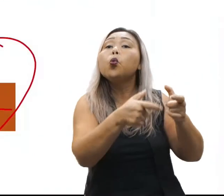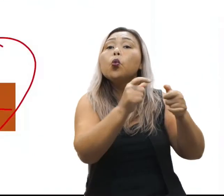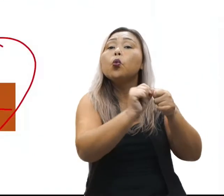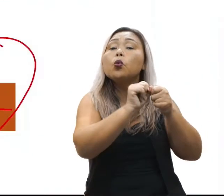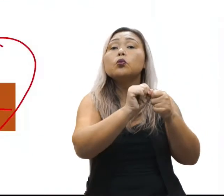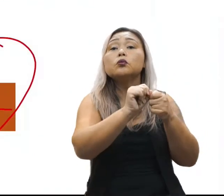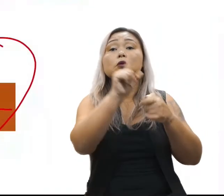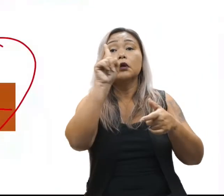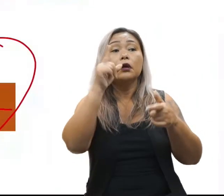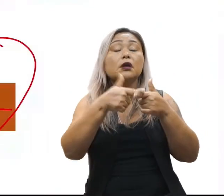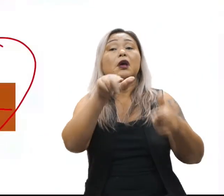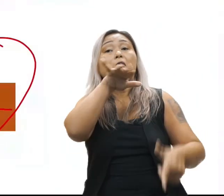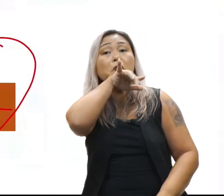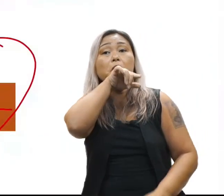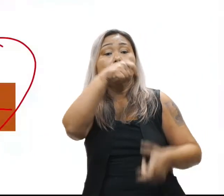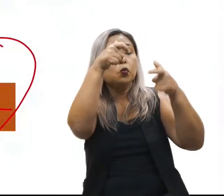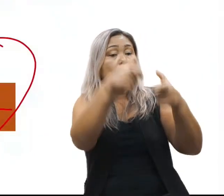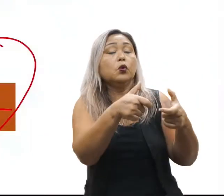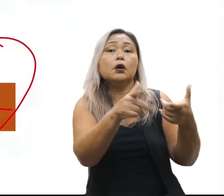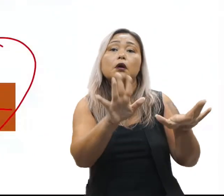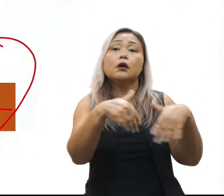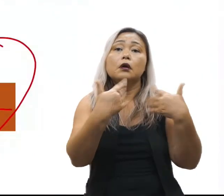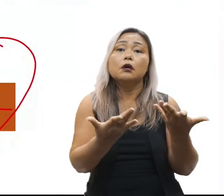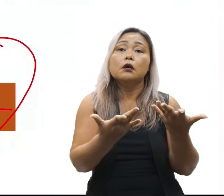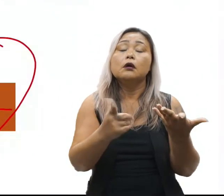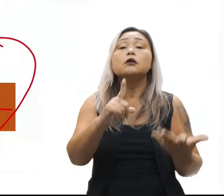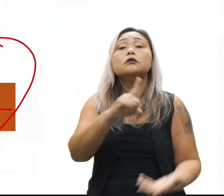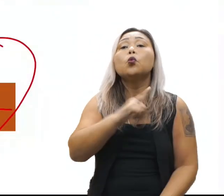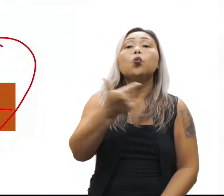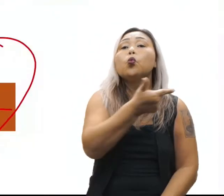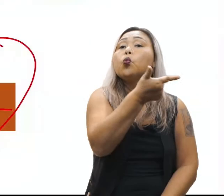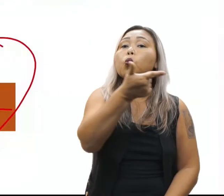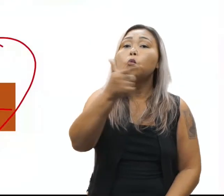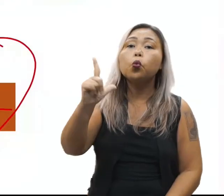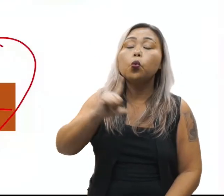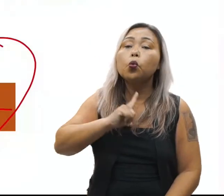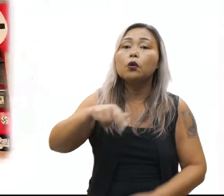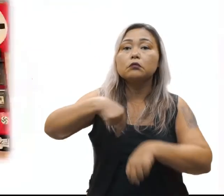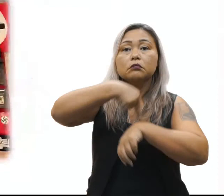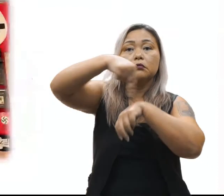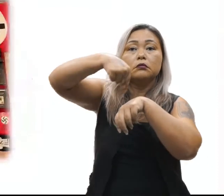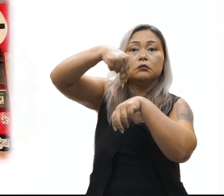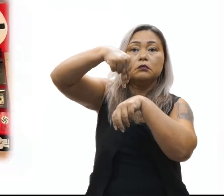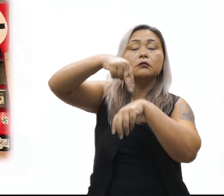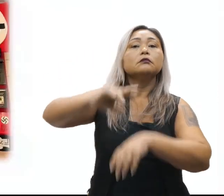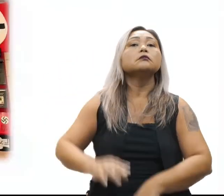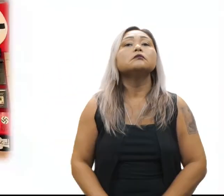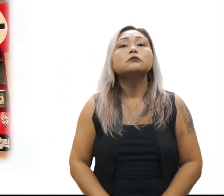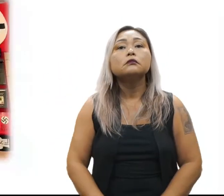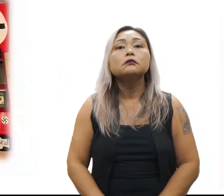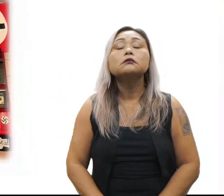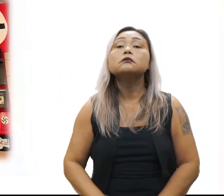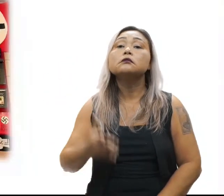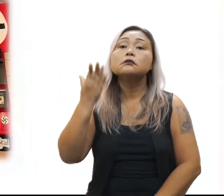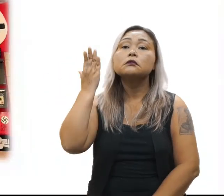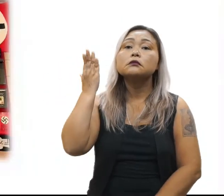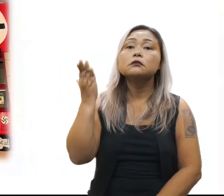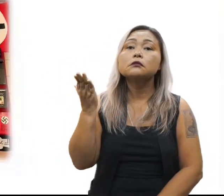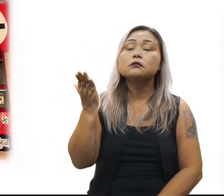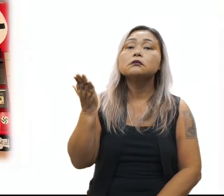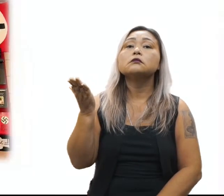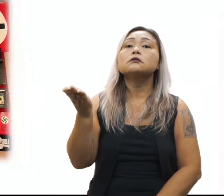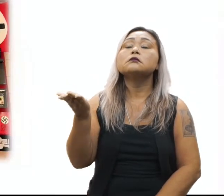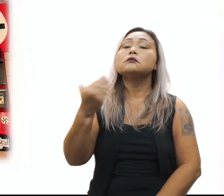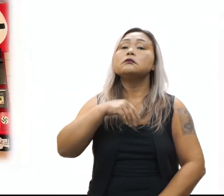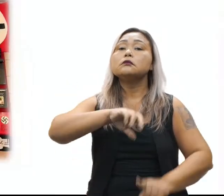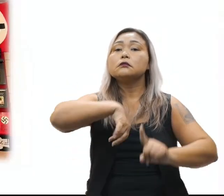local ruim, né? Assim como nós temos de outras nacionalidades. Então aqui, ó,